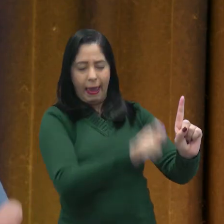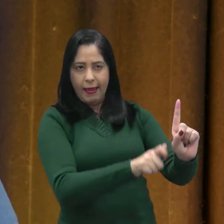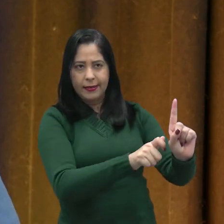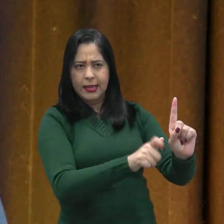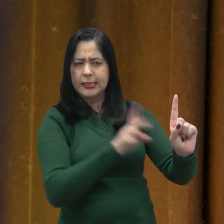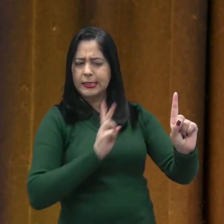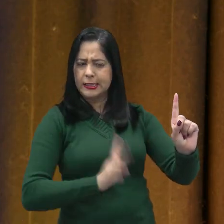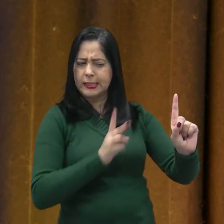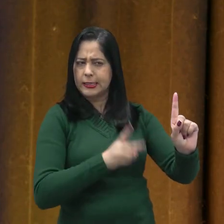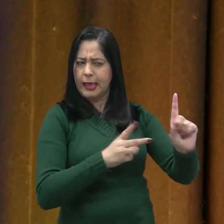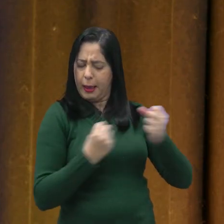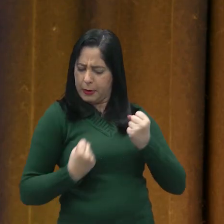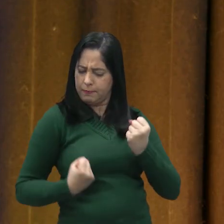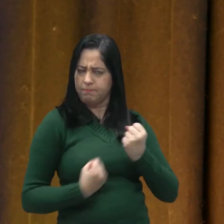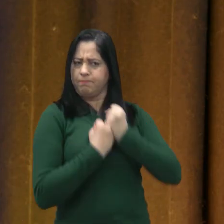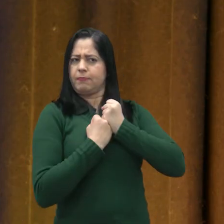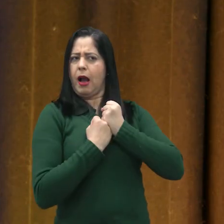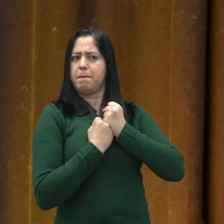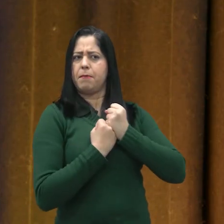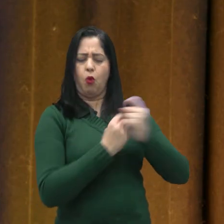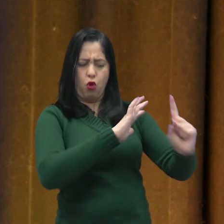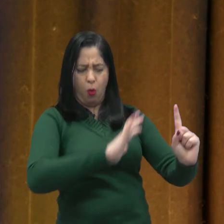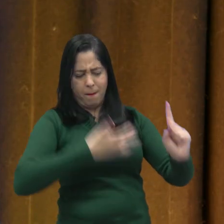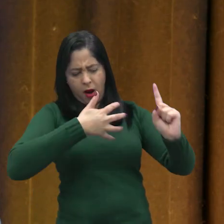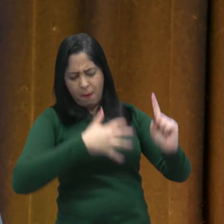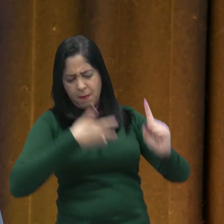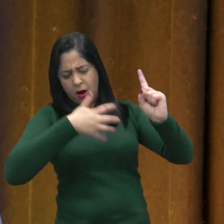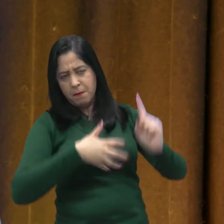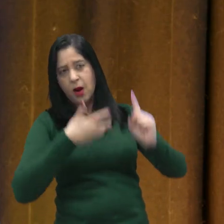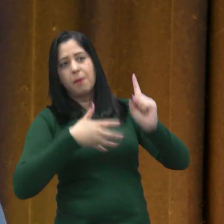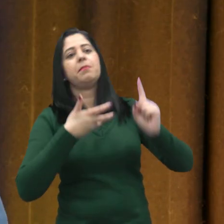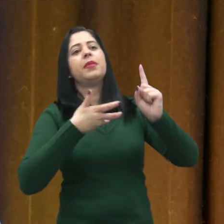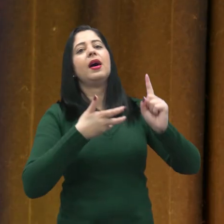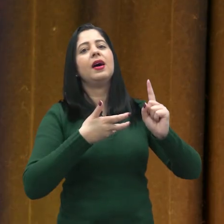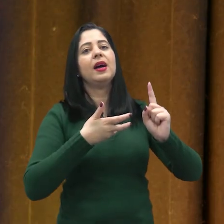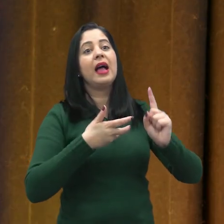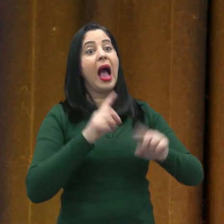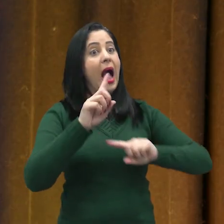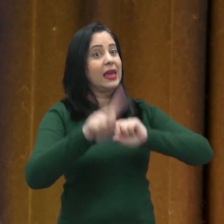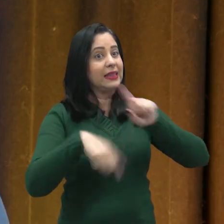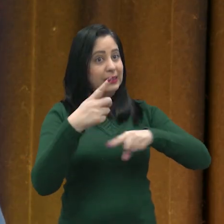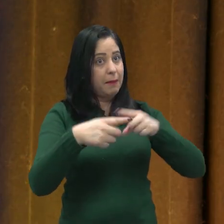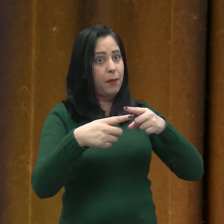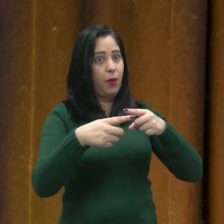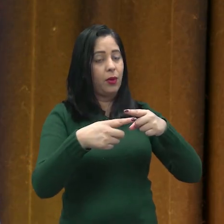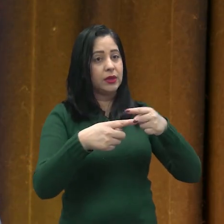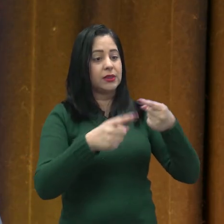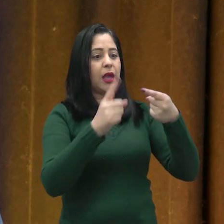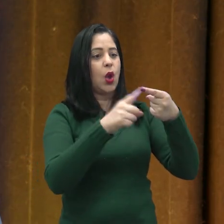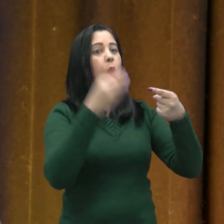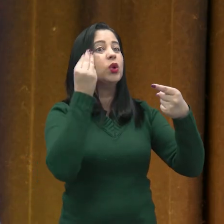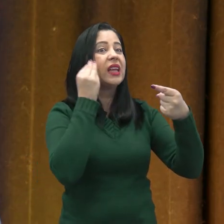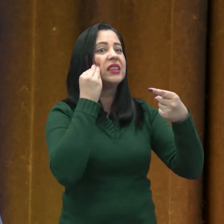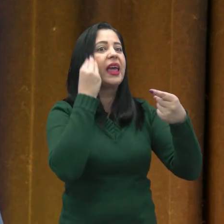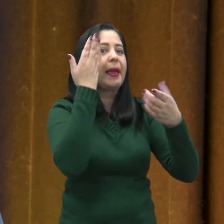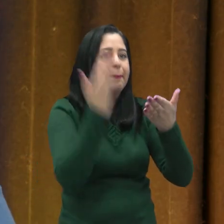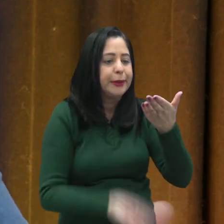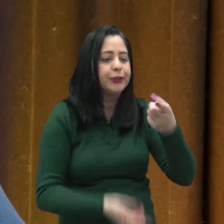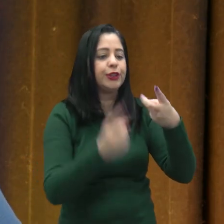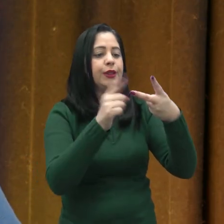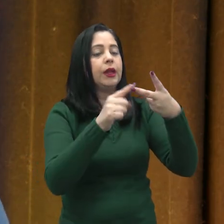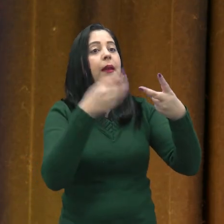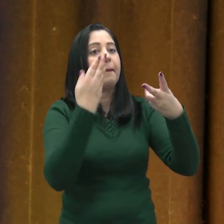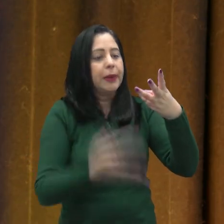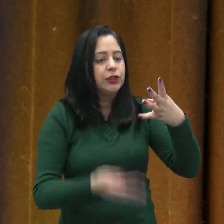pai sempre do meu lado, me ajudou e a gente pôde ser eleito na 4ª eleição, né? Fui eleito junto com,